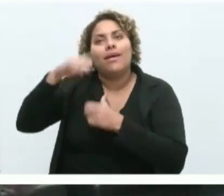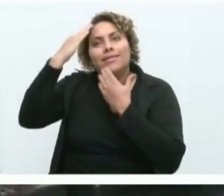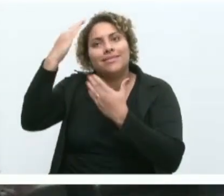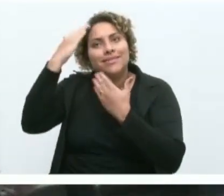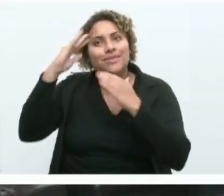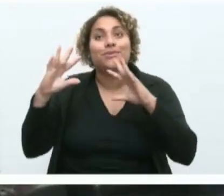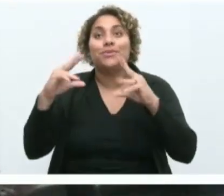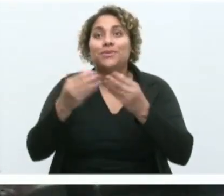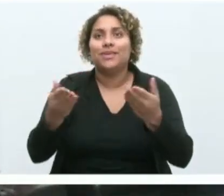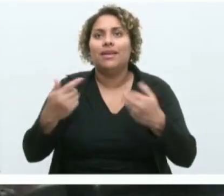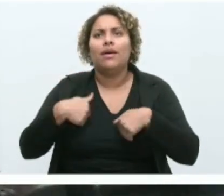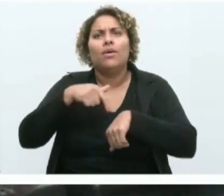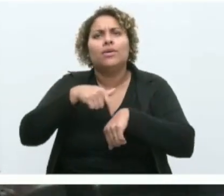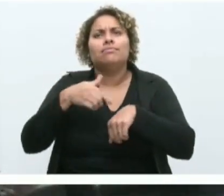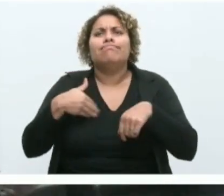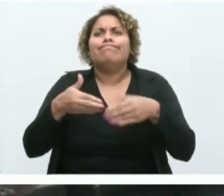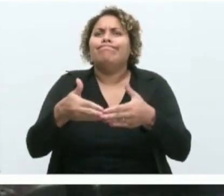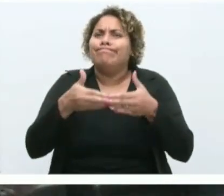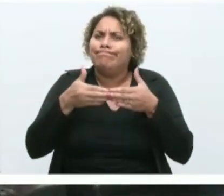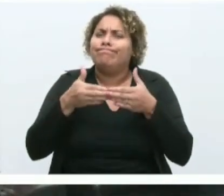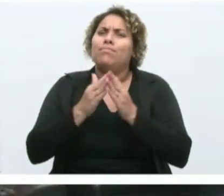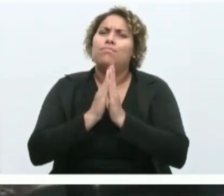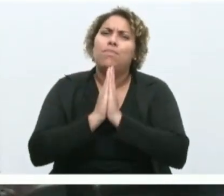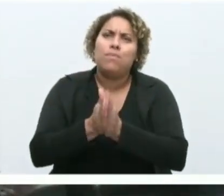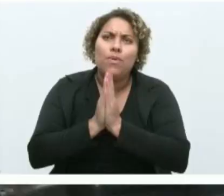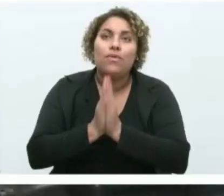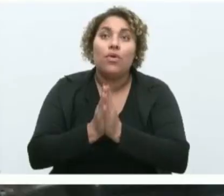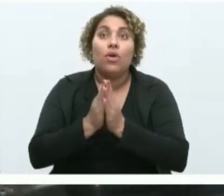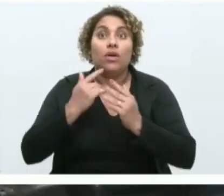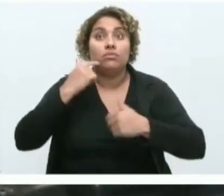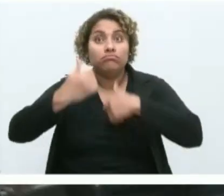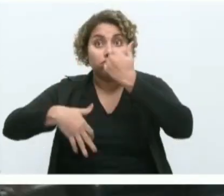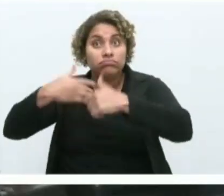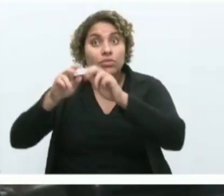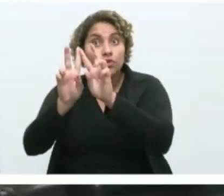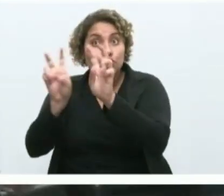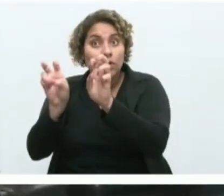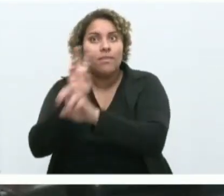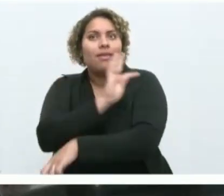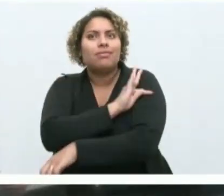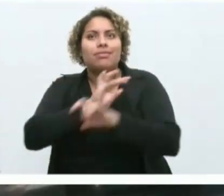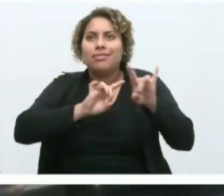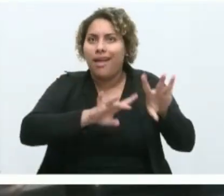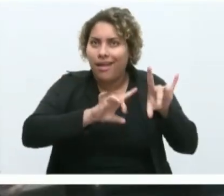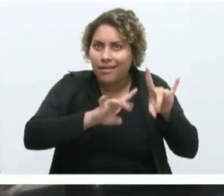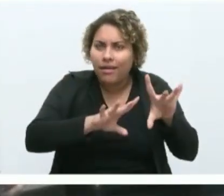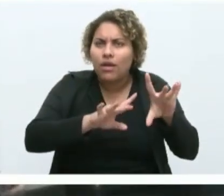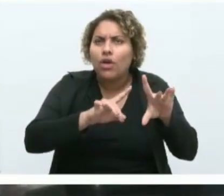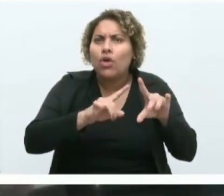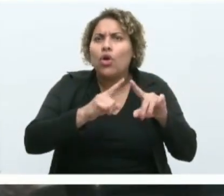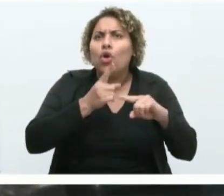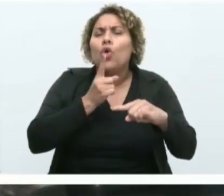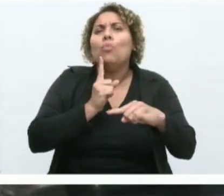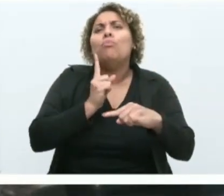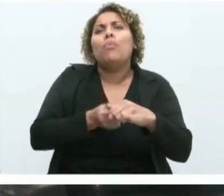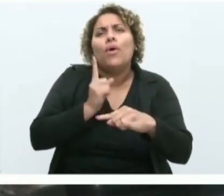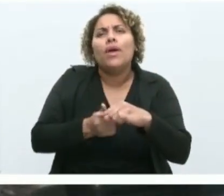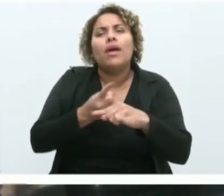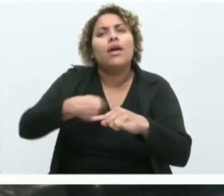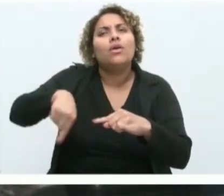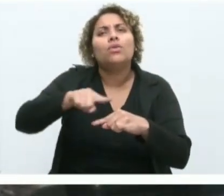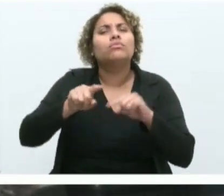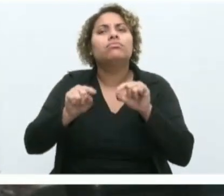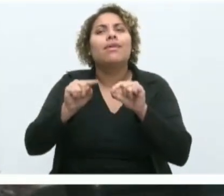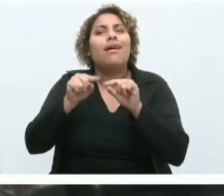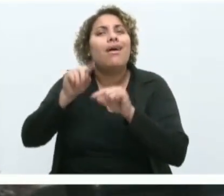e esse é o nosso apelo. Eu queria fazer essa fala extremamente técnica, exatamente por isso, porque ela é fundamental